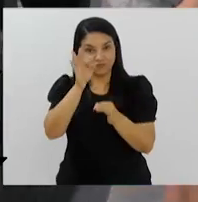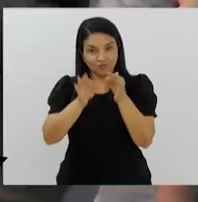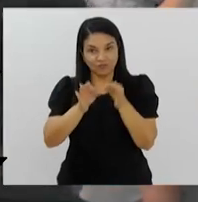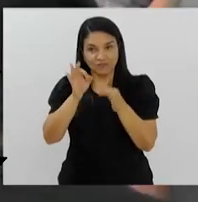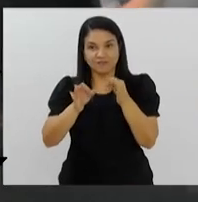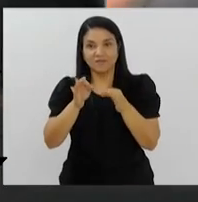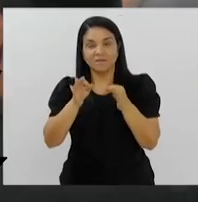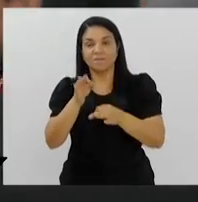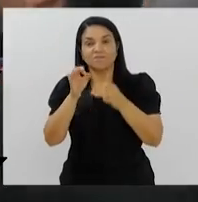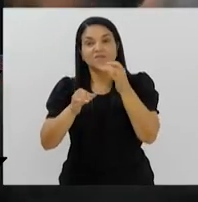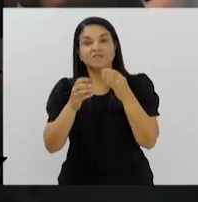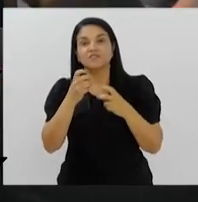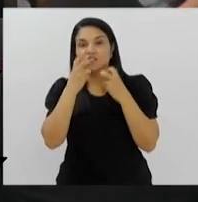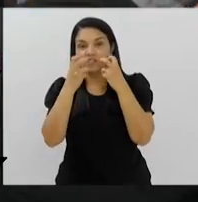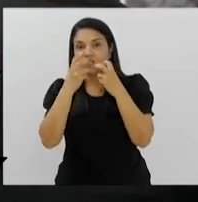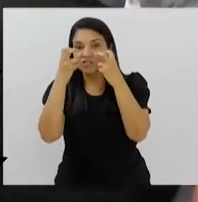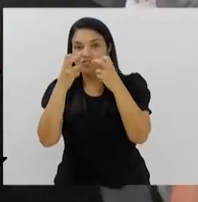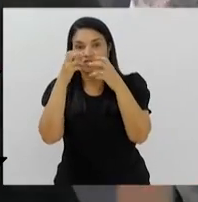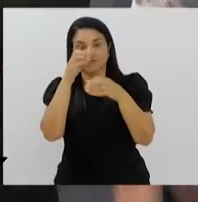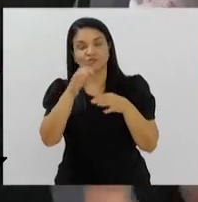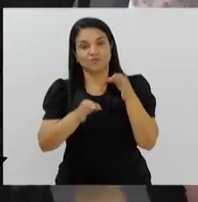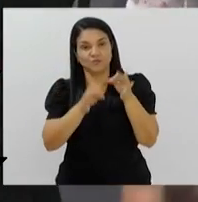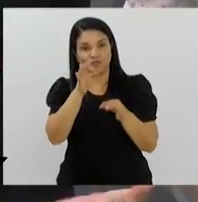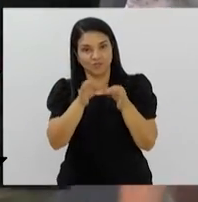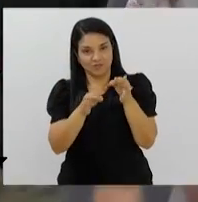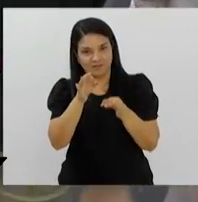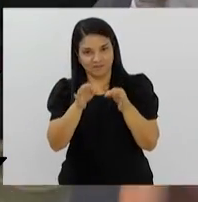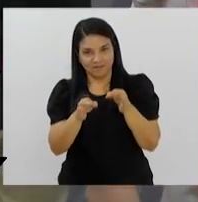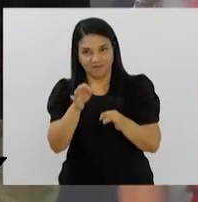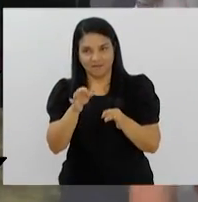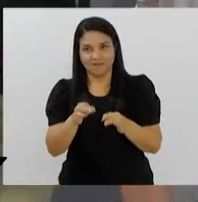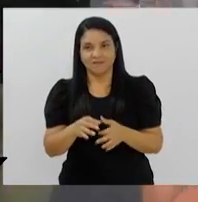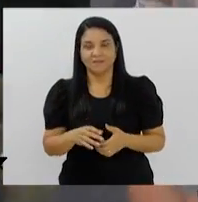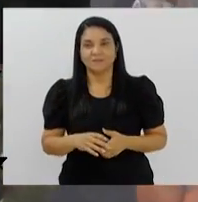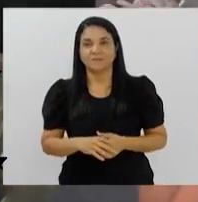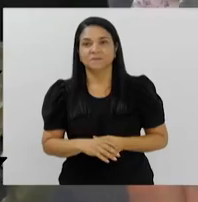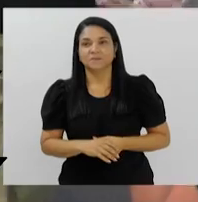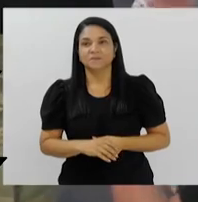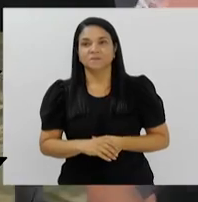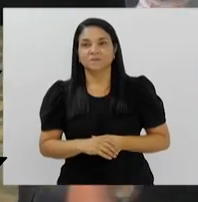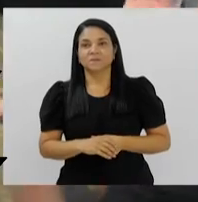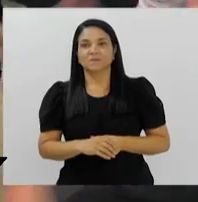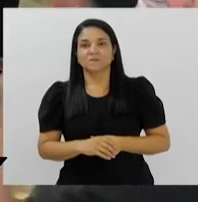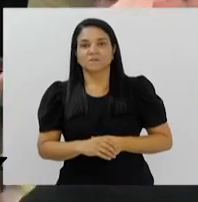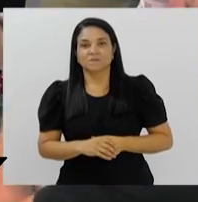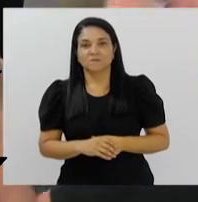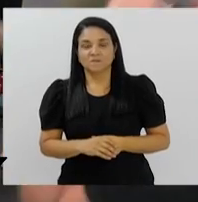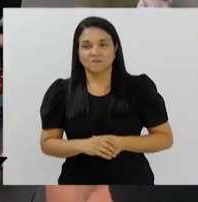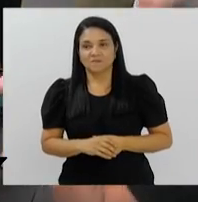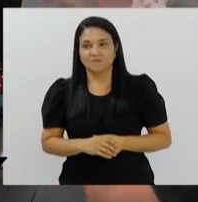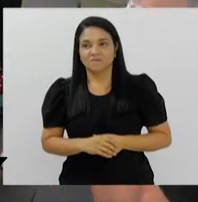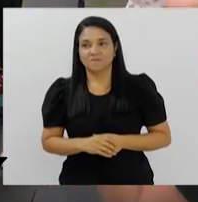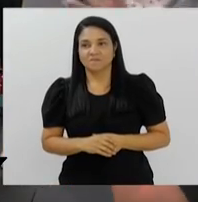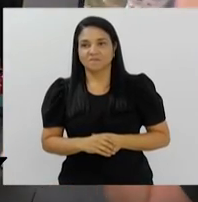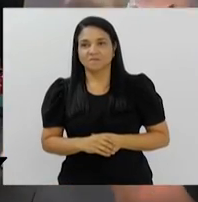Justiça Justiça Justiça Justiça Justiça